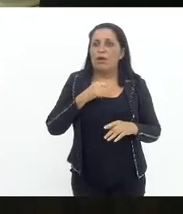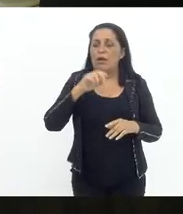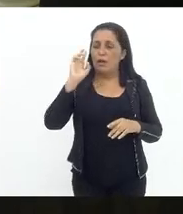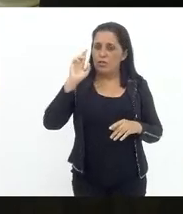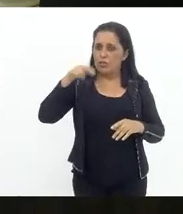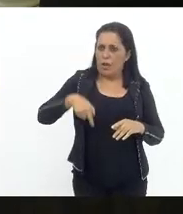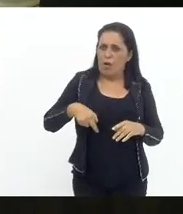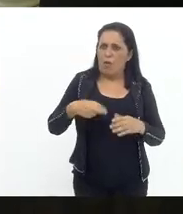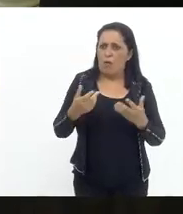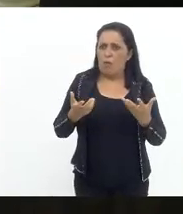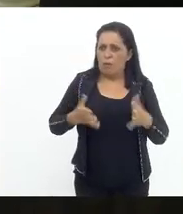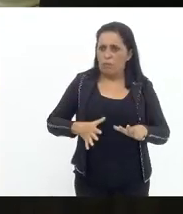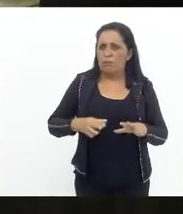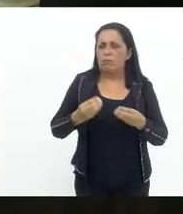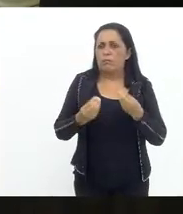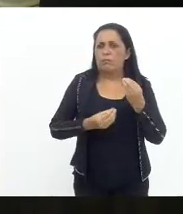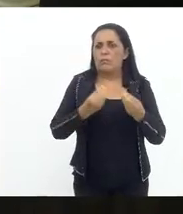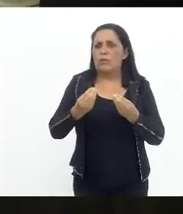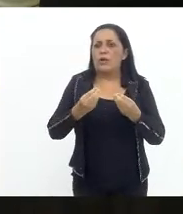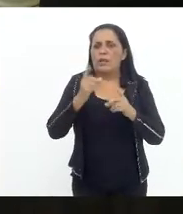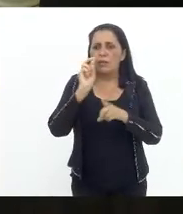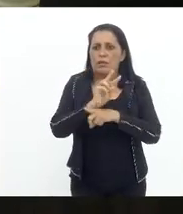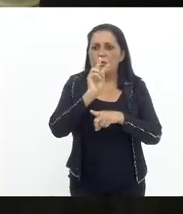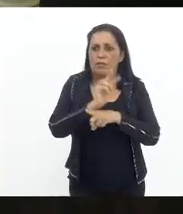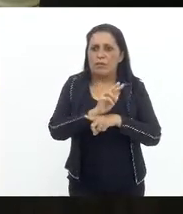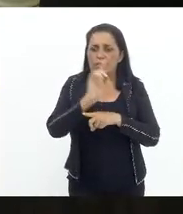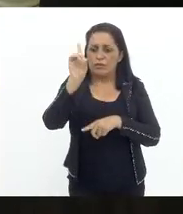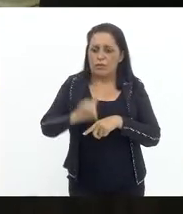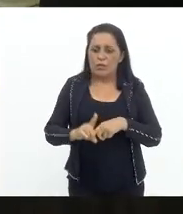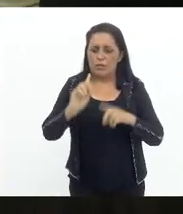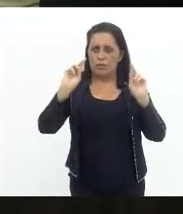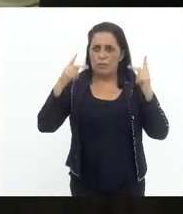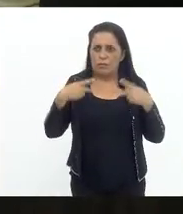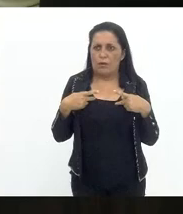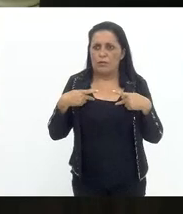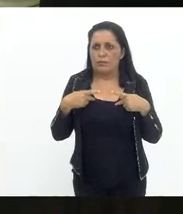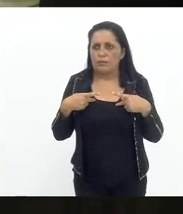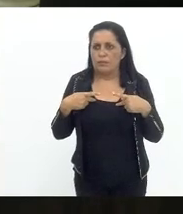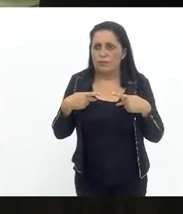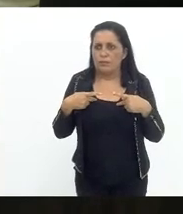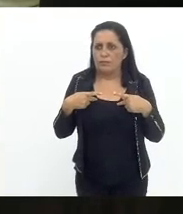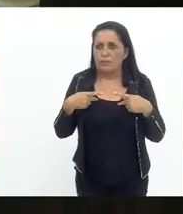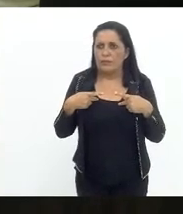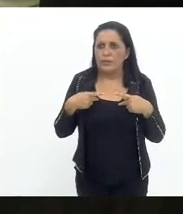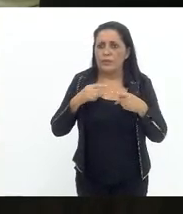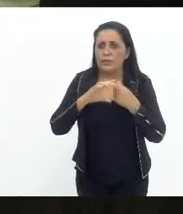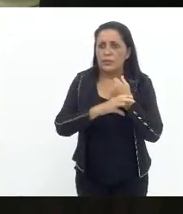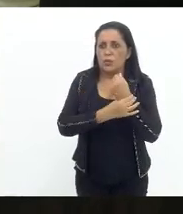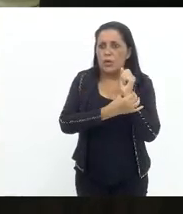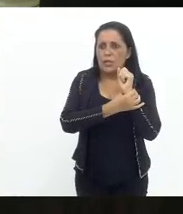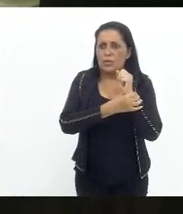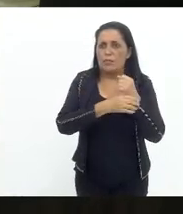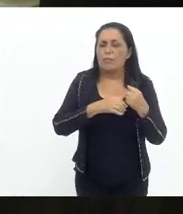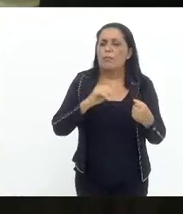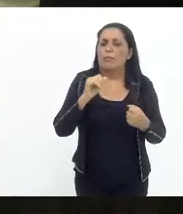as emendas da CCJ. De defesa dos direitos humanos e cidadania, contrária. De segurança pública e assunto de polícia, favorável.